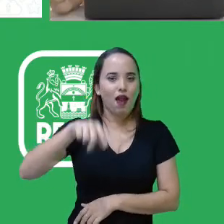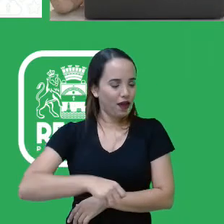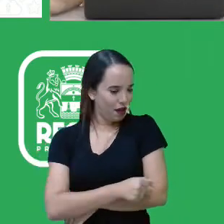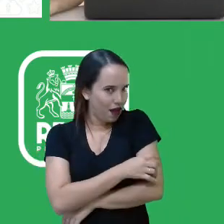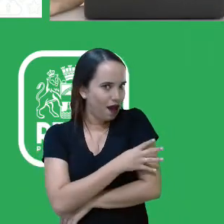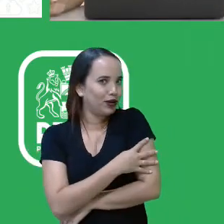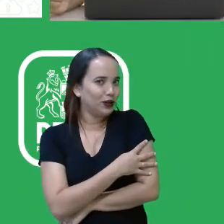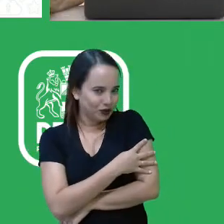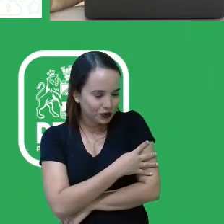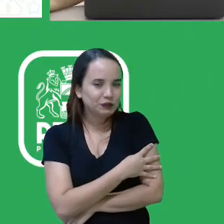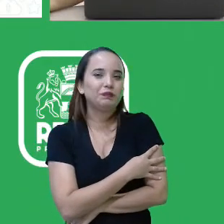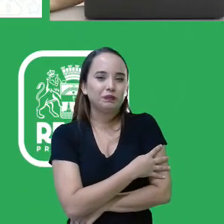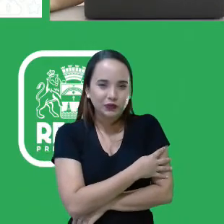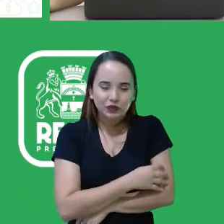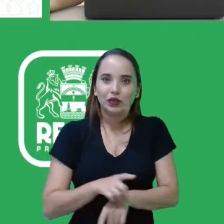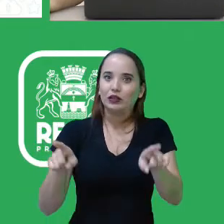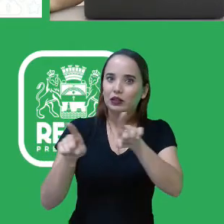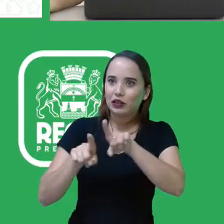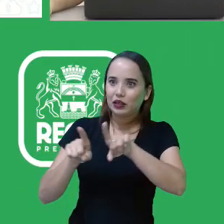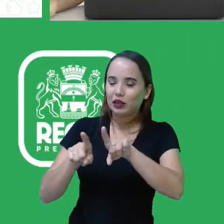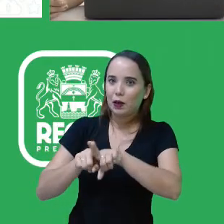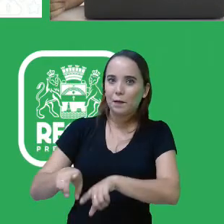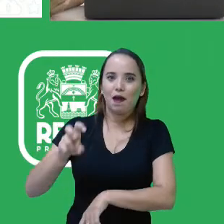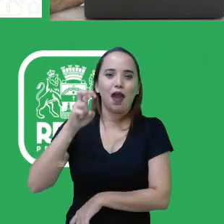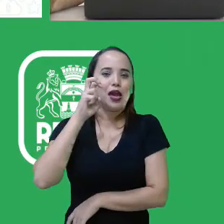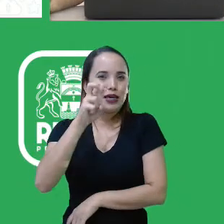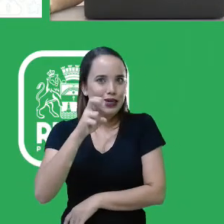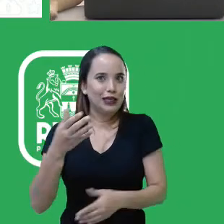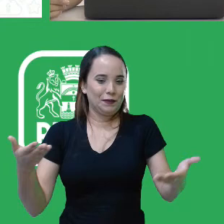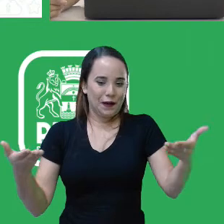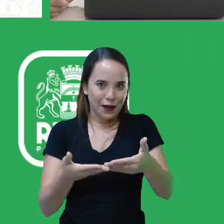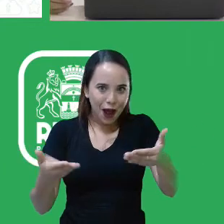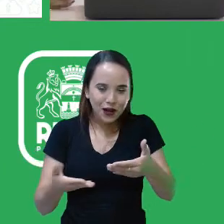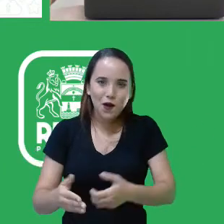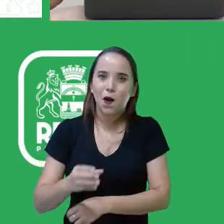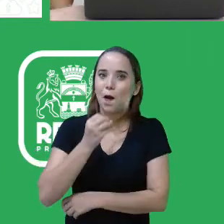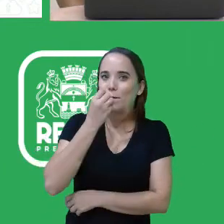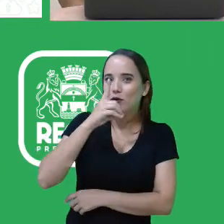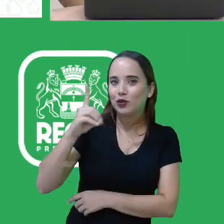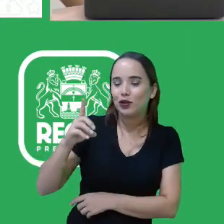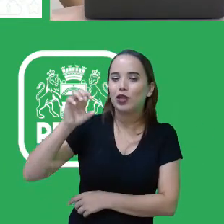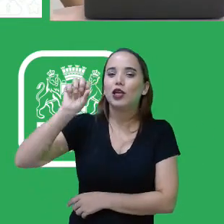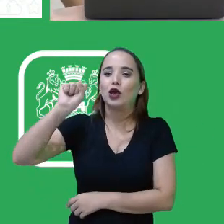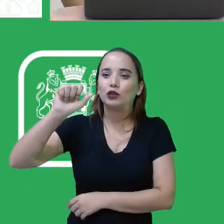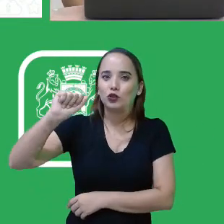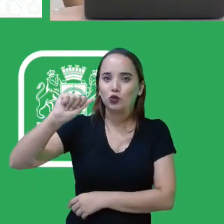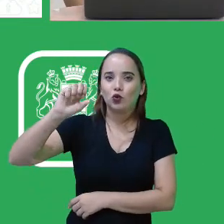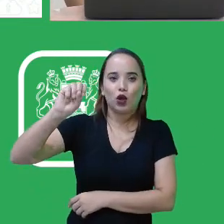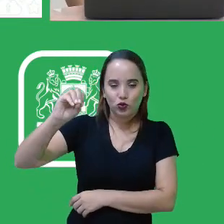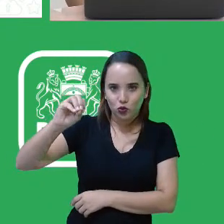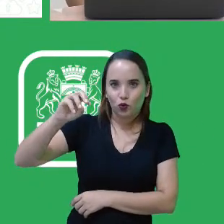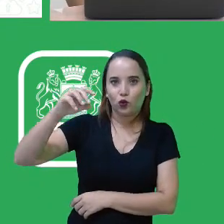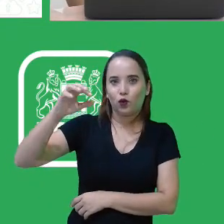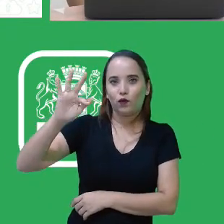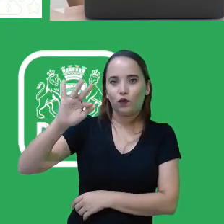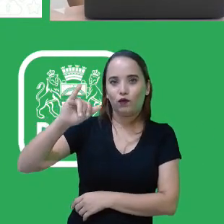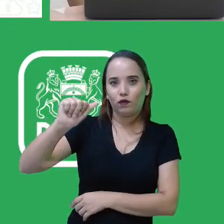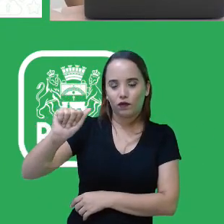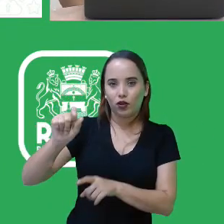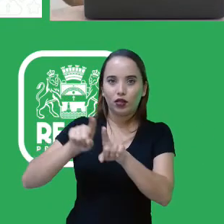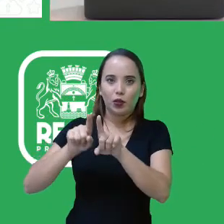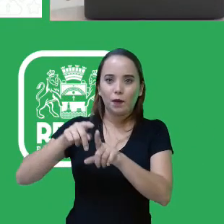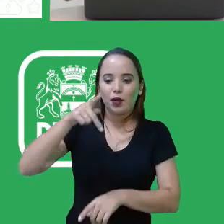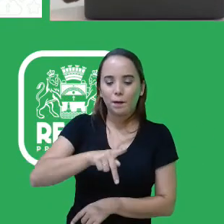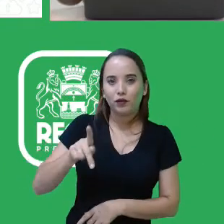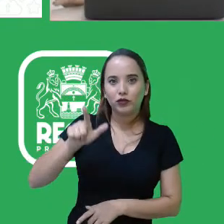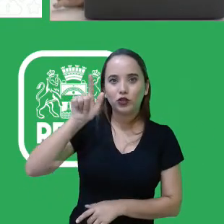ano, já conhecemos o Martim. 5º ano agora dando bom dia. Também a Sofia dando bom dia. E tem a professora Genilda, eu acredito, né, dando